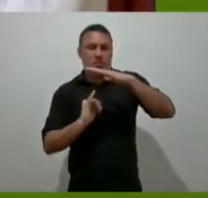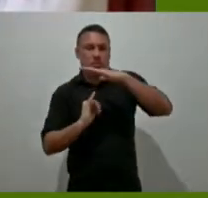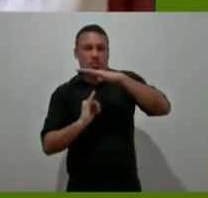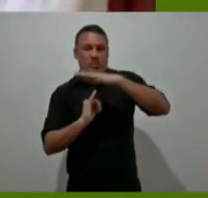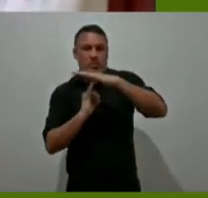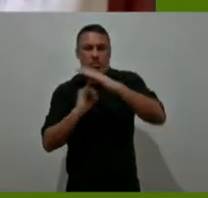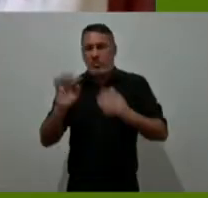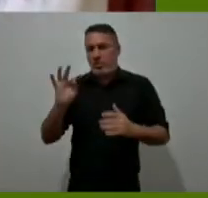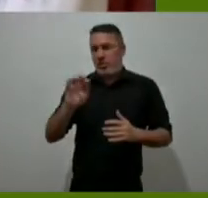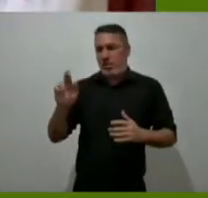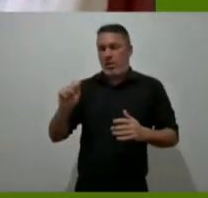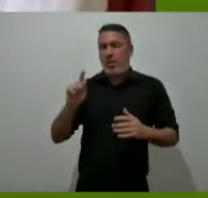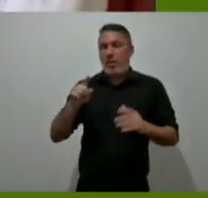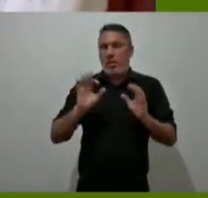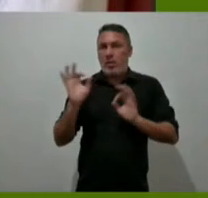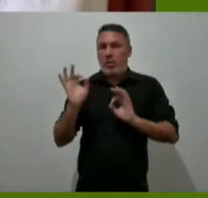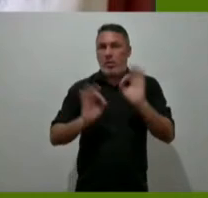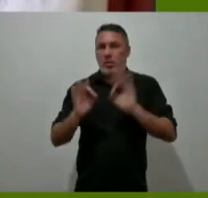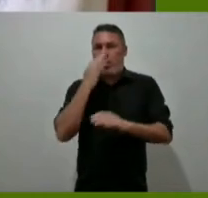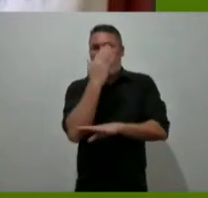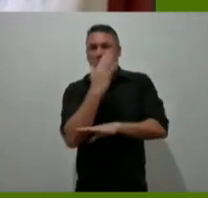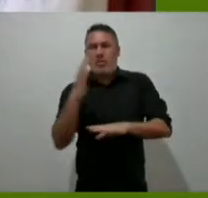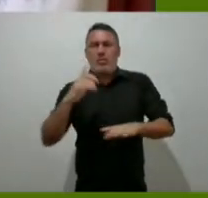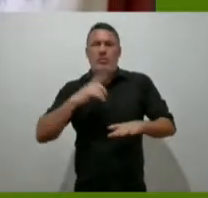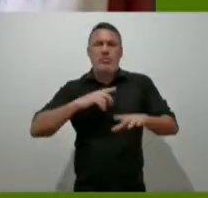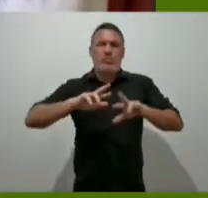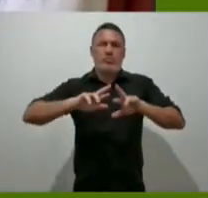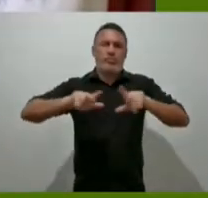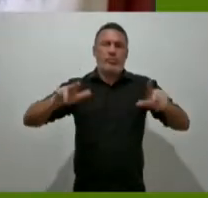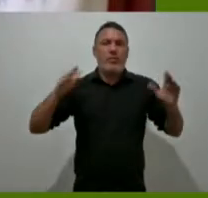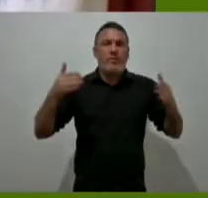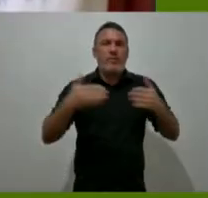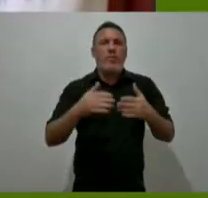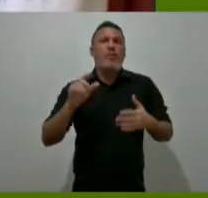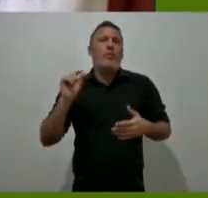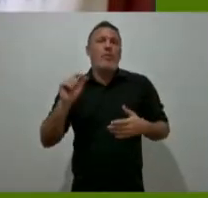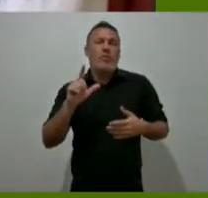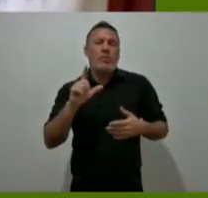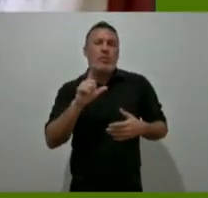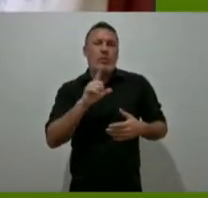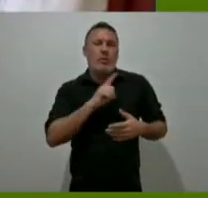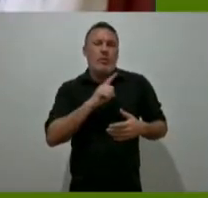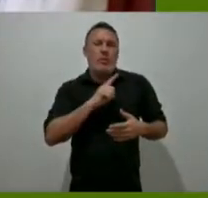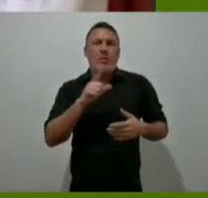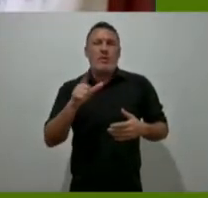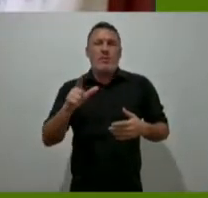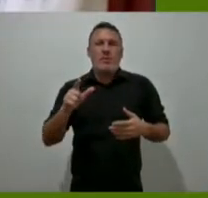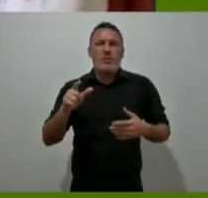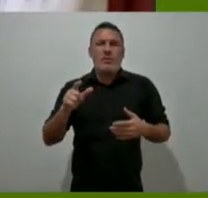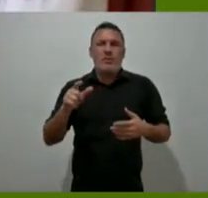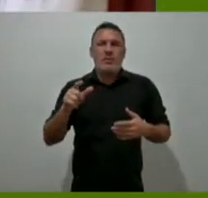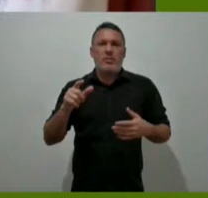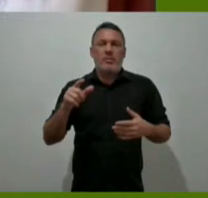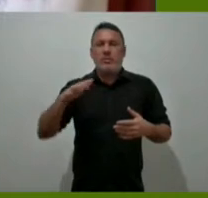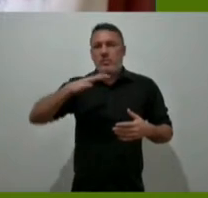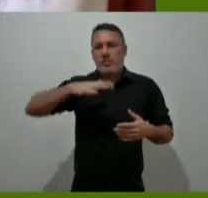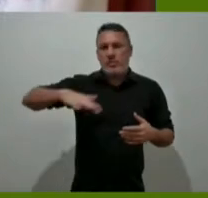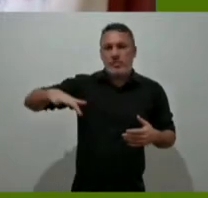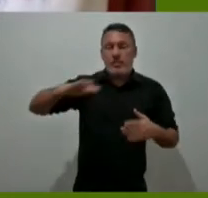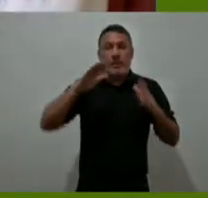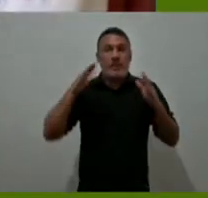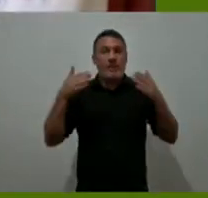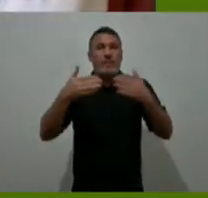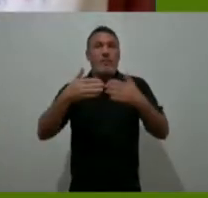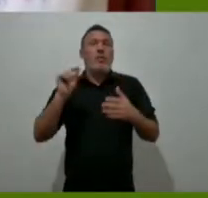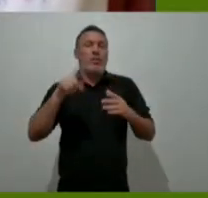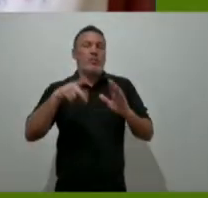ambiental rural. Nós trabalhamos próximo aos proprietários rurais. Nós estamos começando agora um projeto que